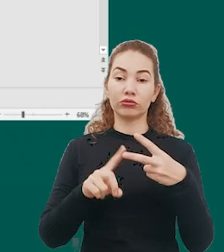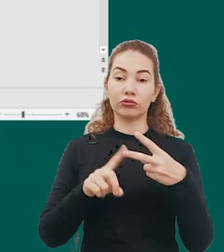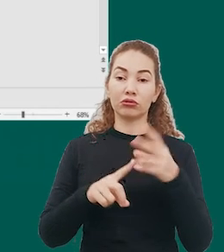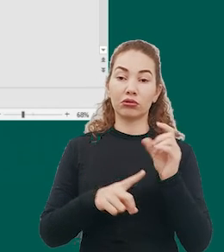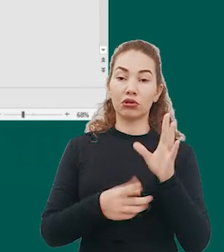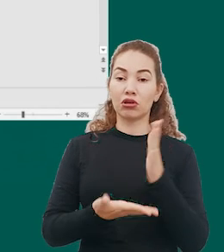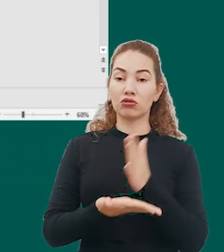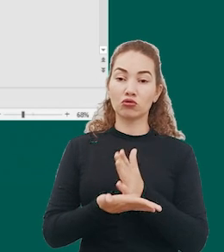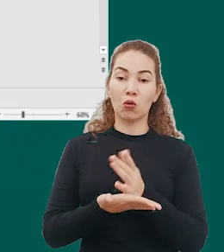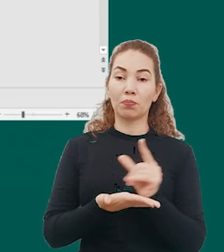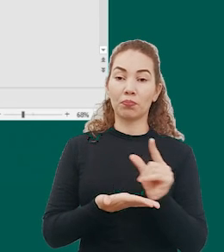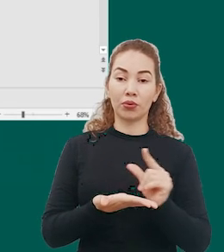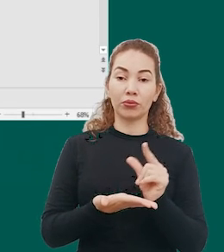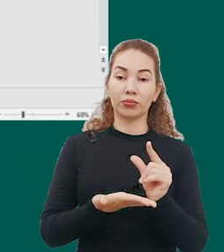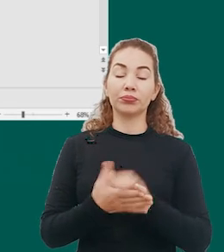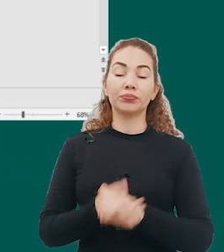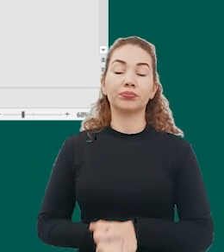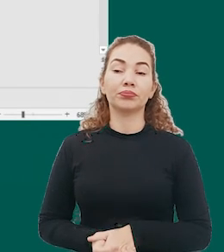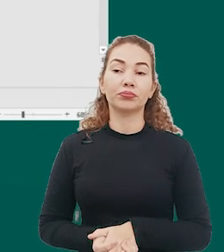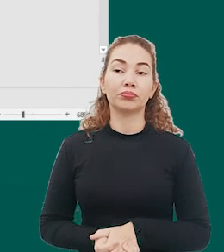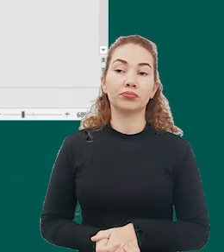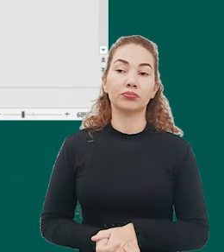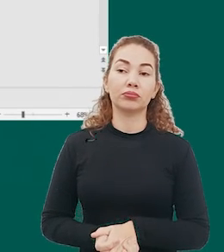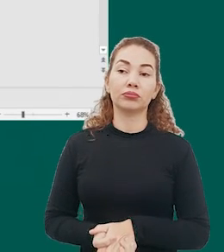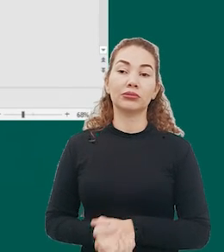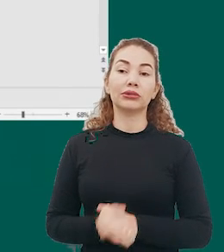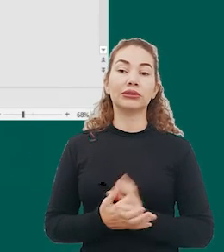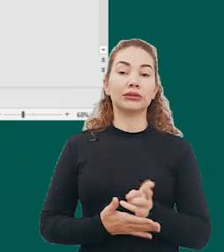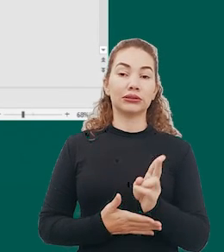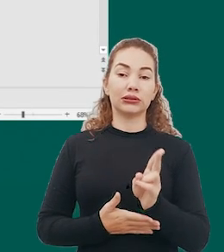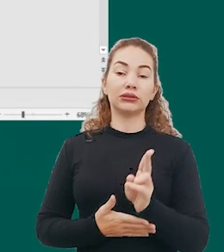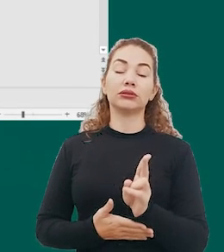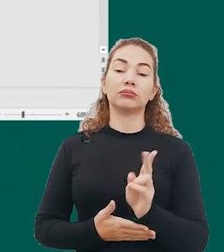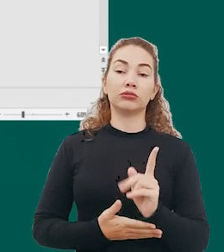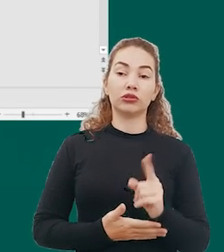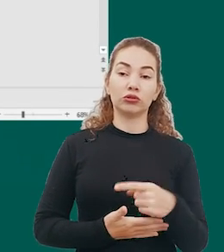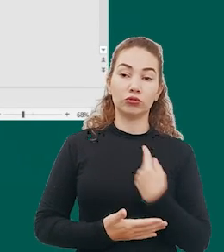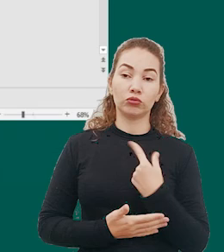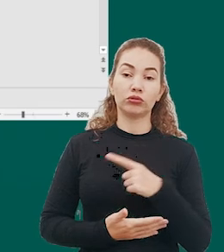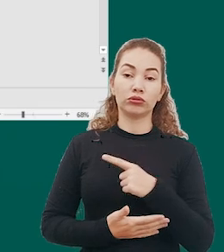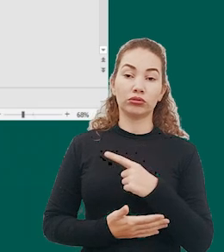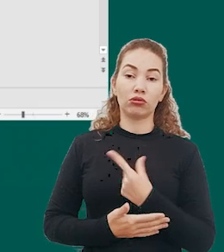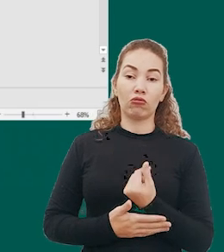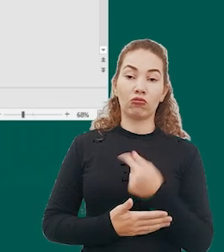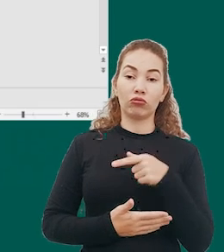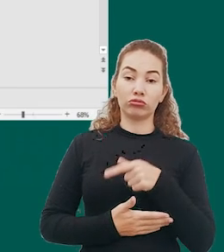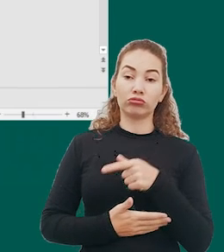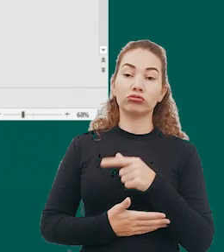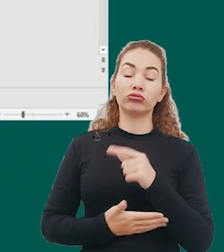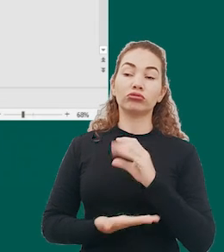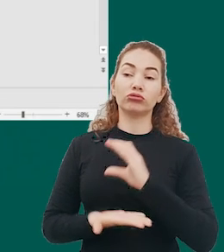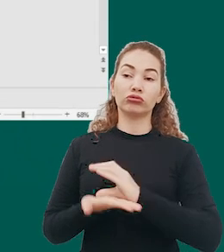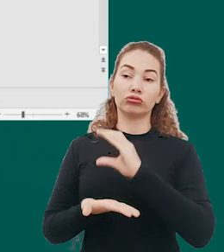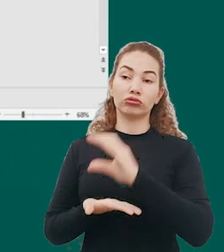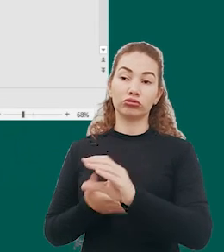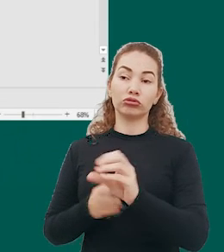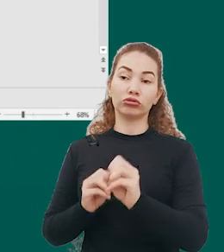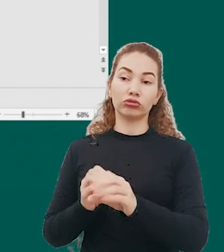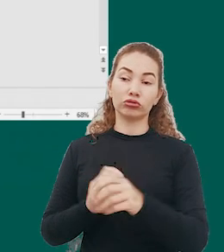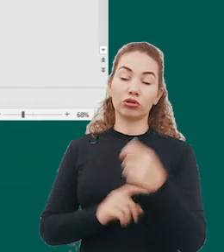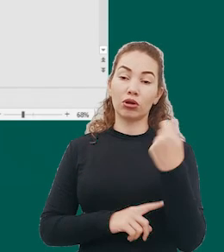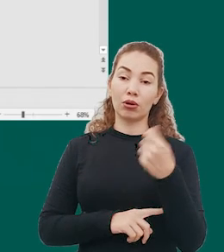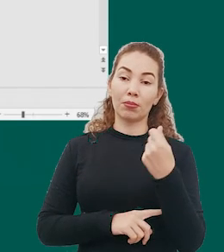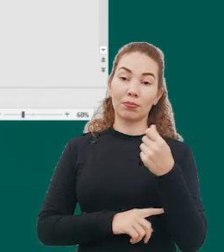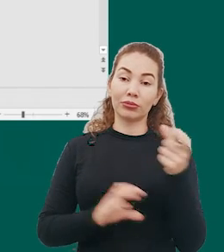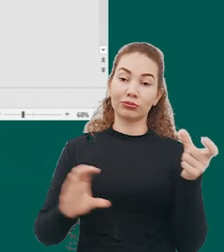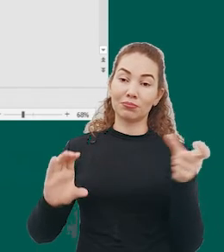educativo parcial. Toda vez que nós temos algum valor oriundo de crédito educativo, nós temos